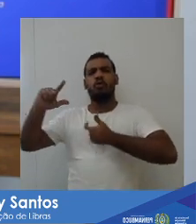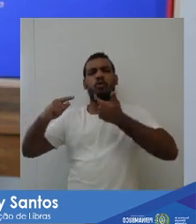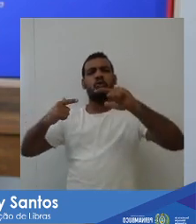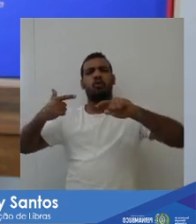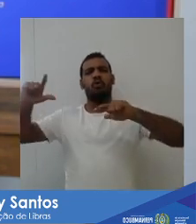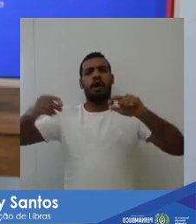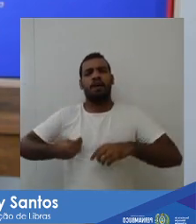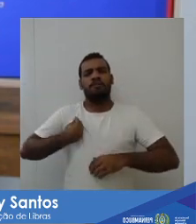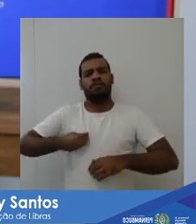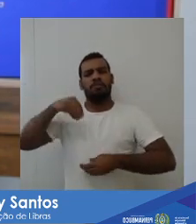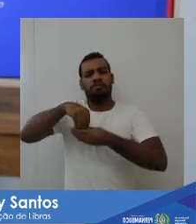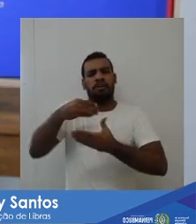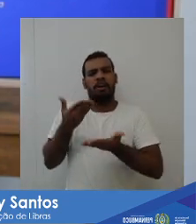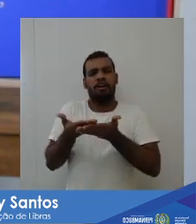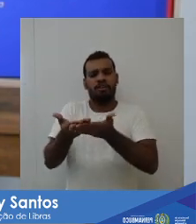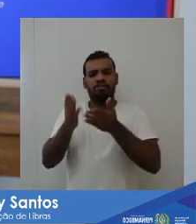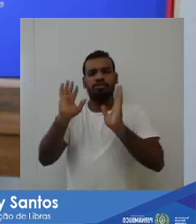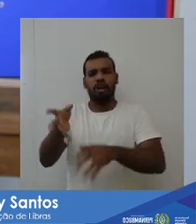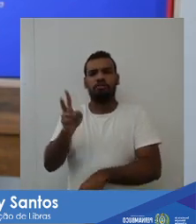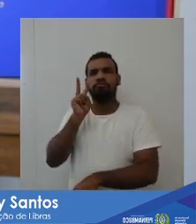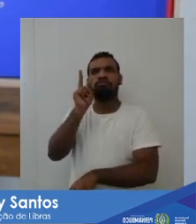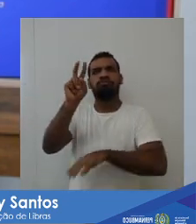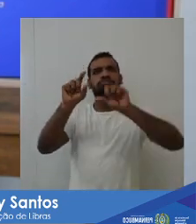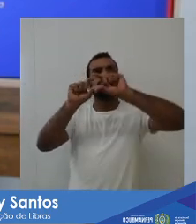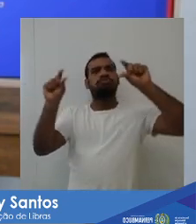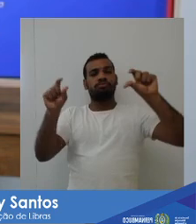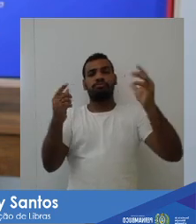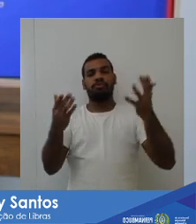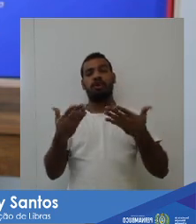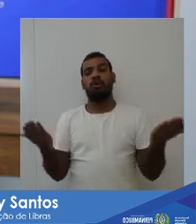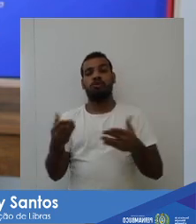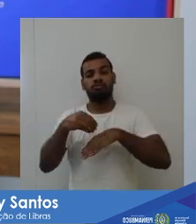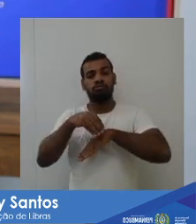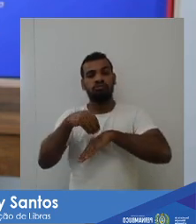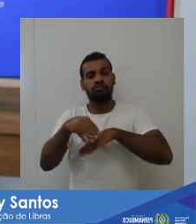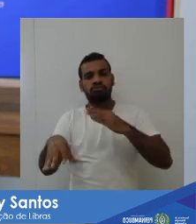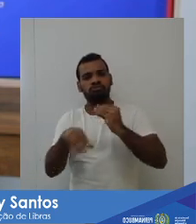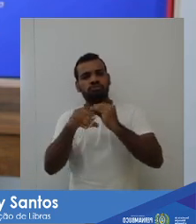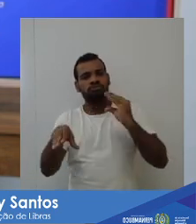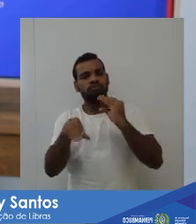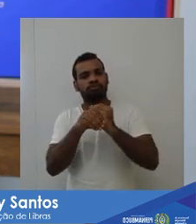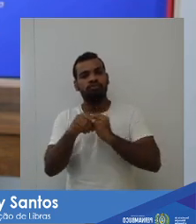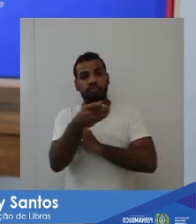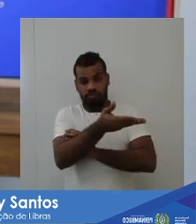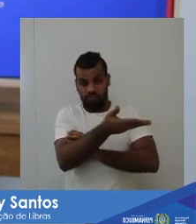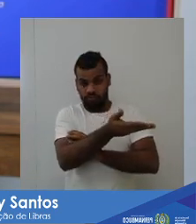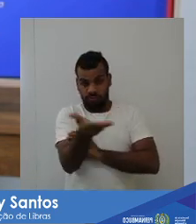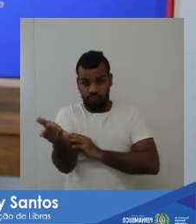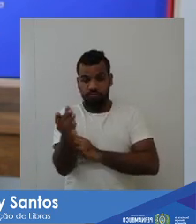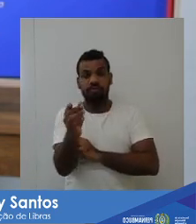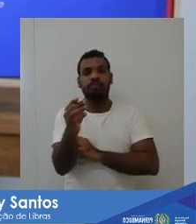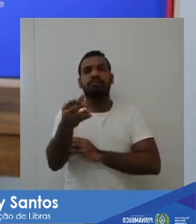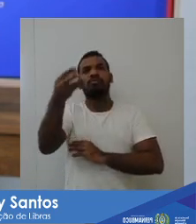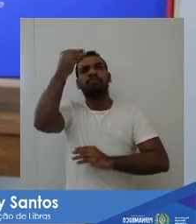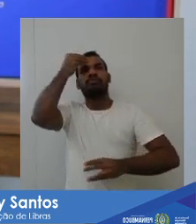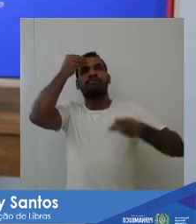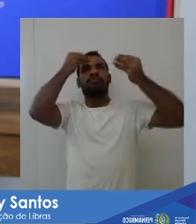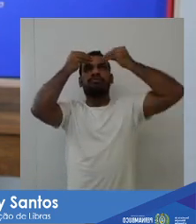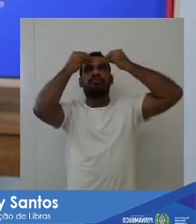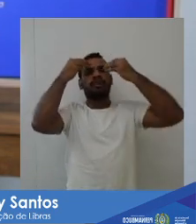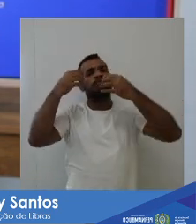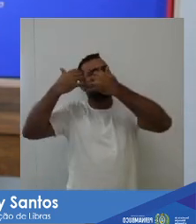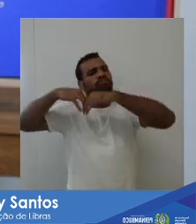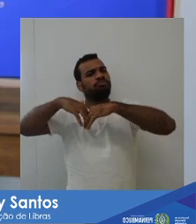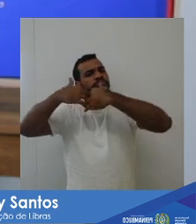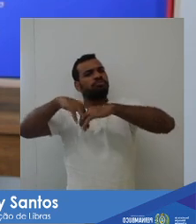sua vida escolar, e aí eu vou só trazer mais algumas contribuições, não é? Para que você venha refletir um pouco